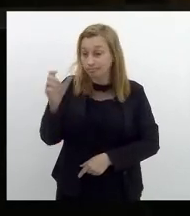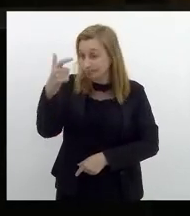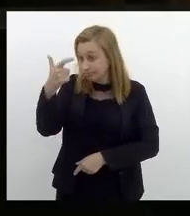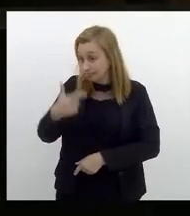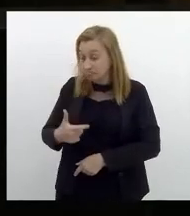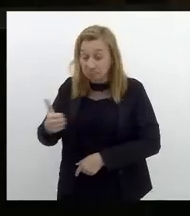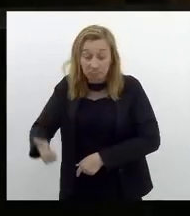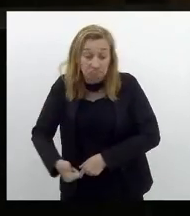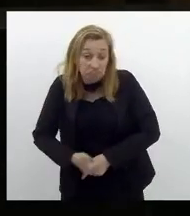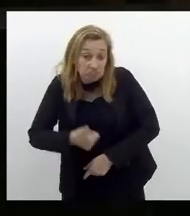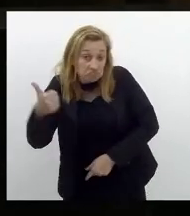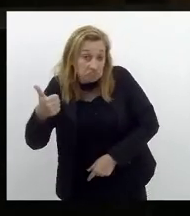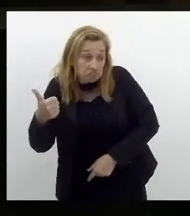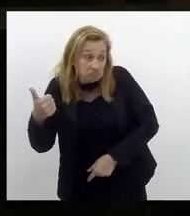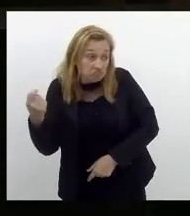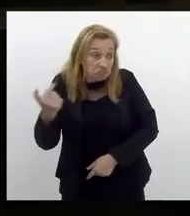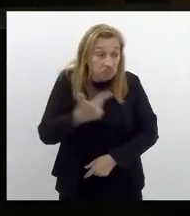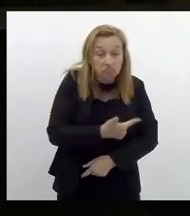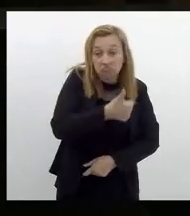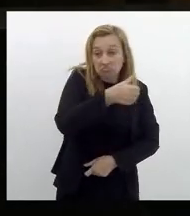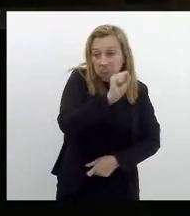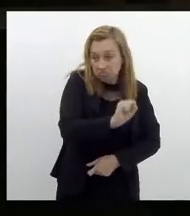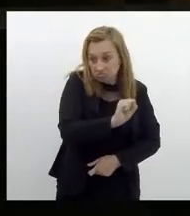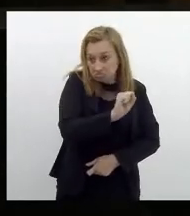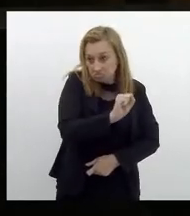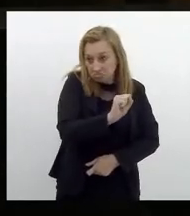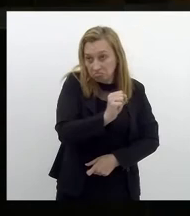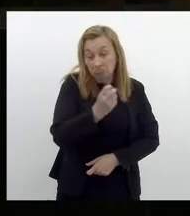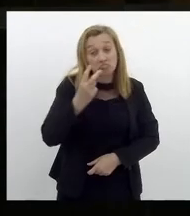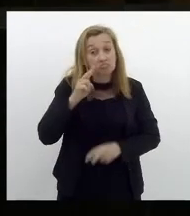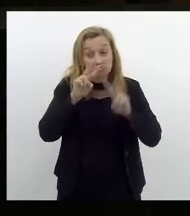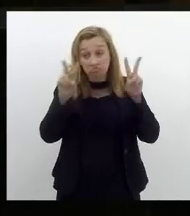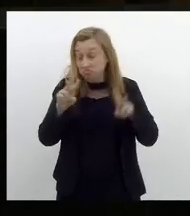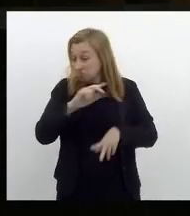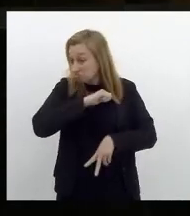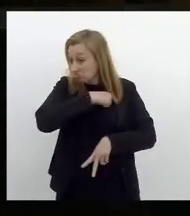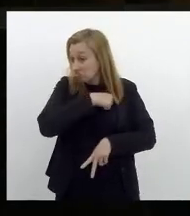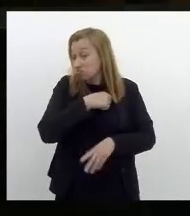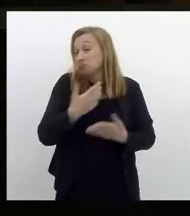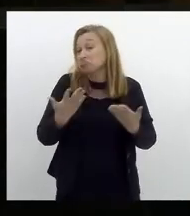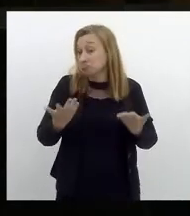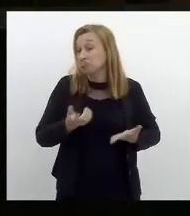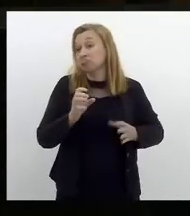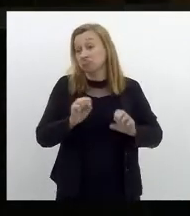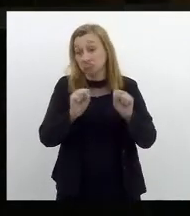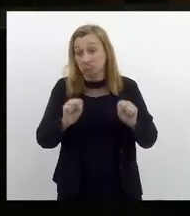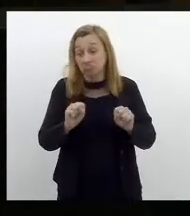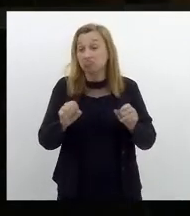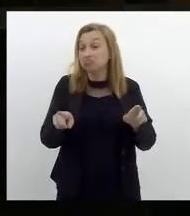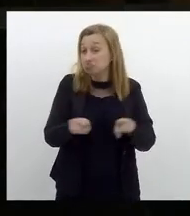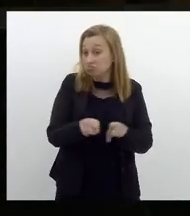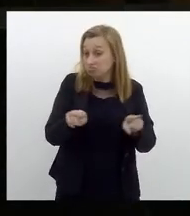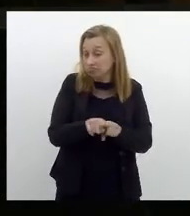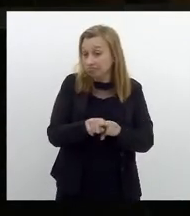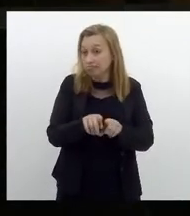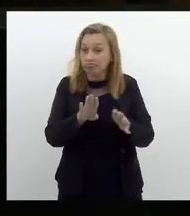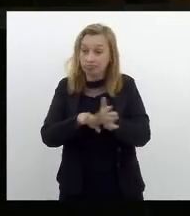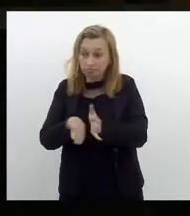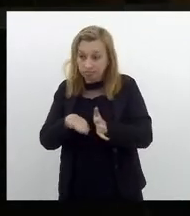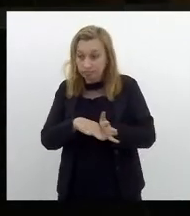comportamento melhor do que o 18, sob o ponto de vista das receitas, logo, o terá também das